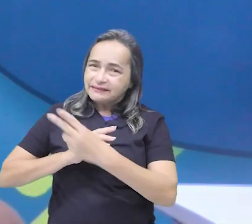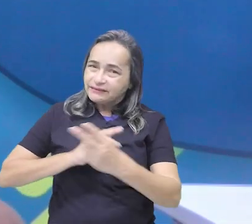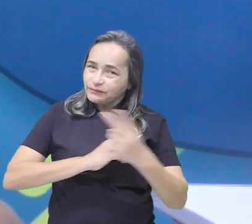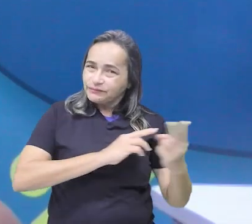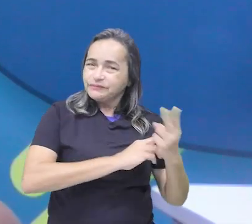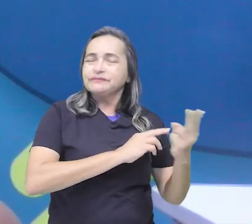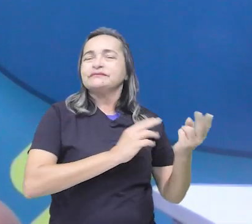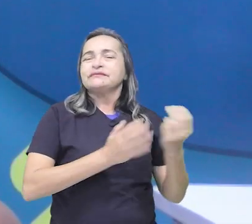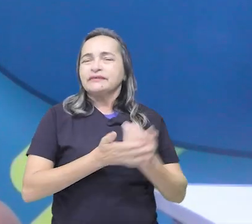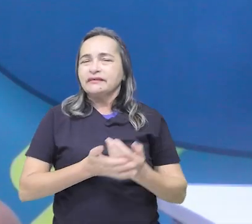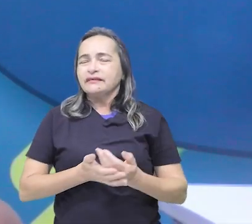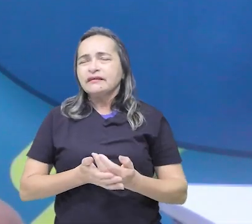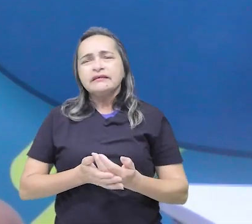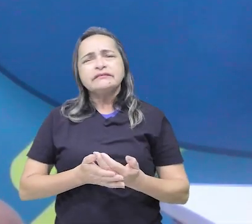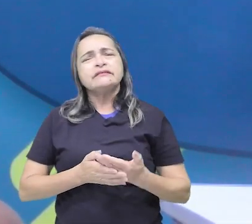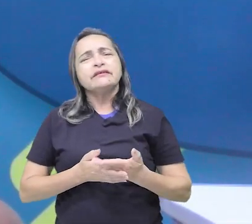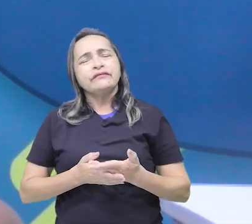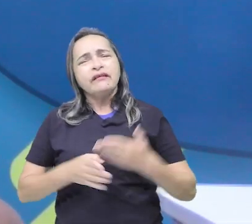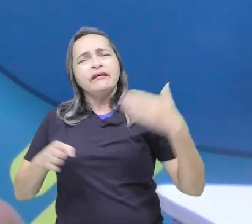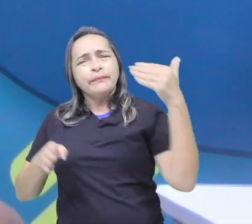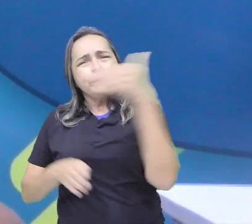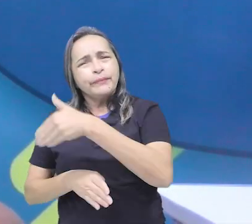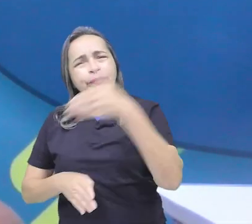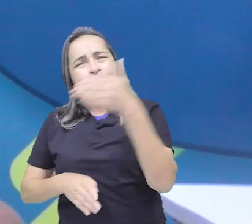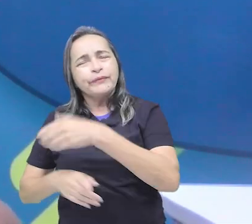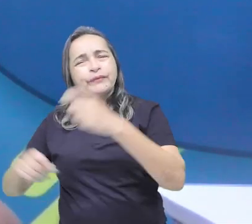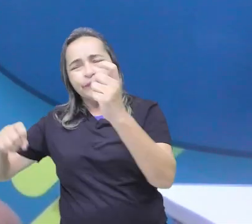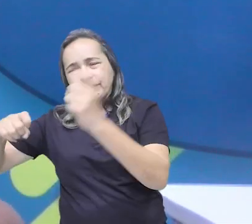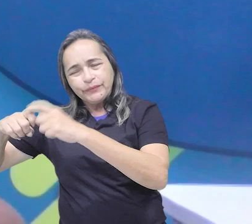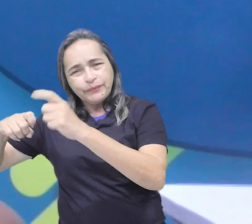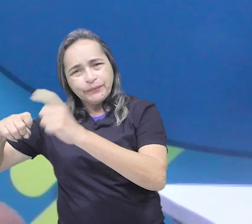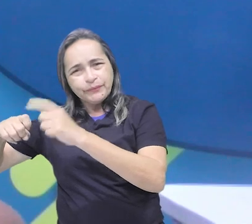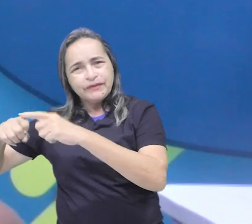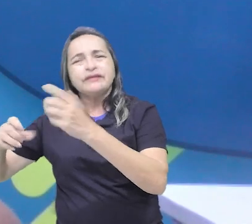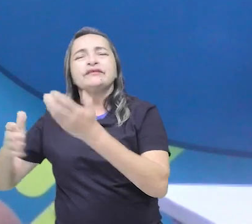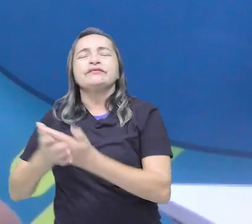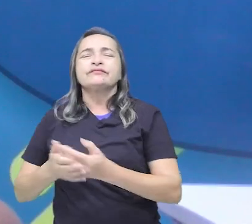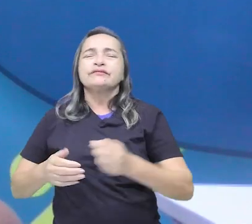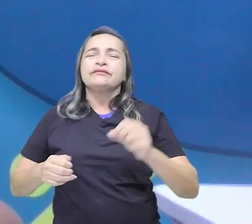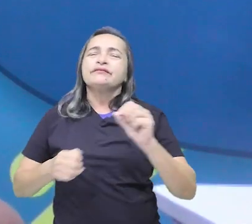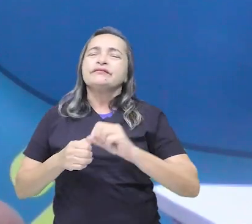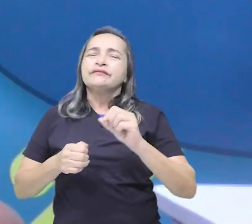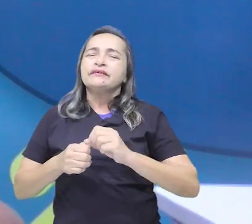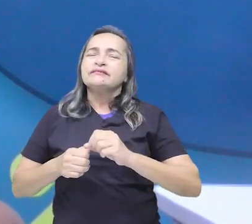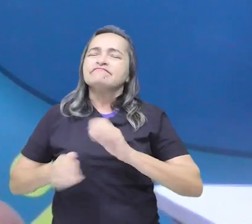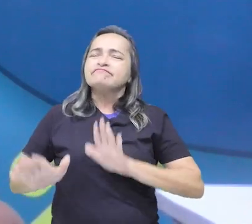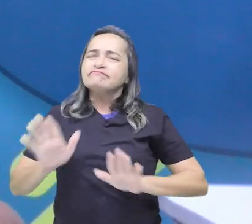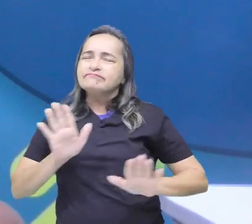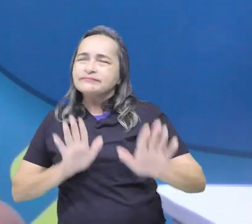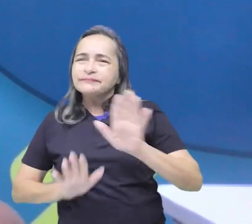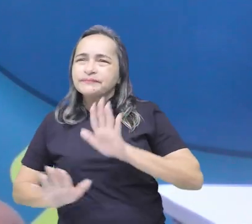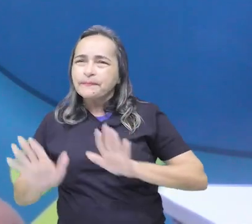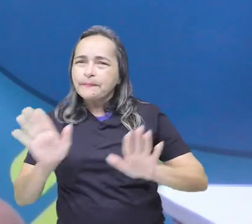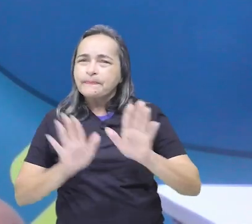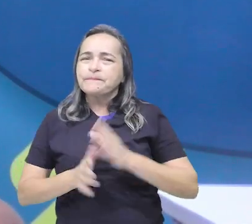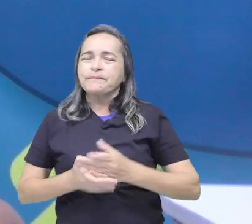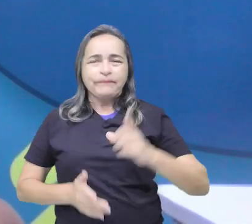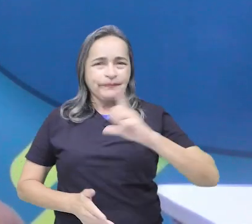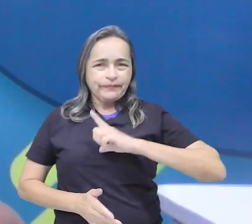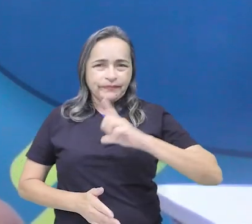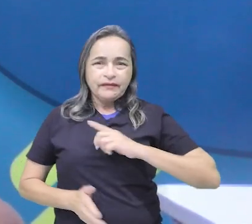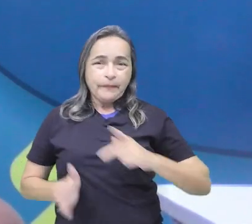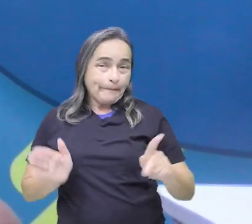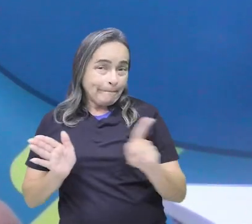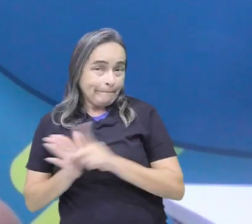procure o seu médico nesse mês agora de novembro, faça o seu cuidado, exponha para ele, né? Tenha em particular esse cuidado,